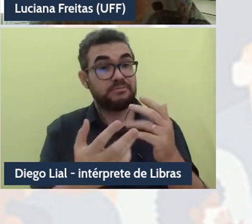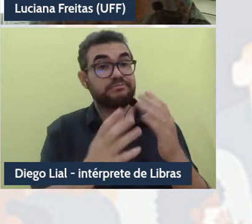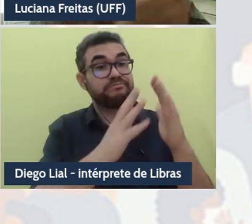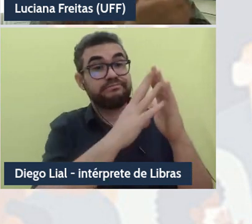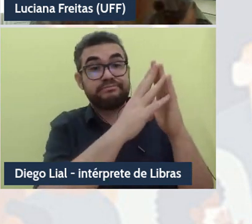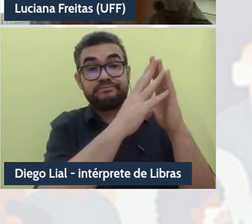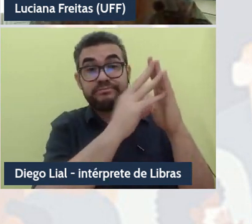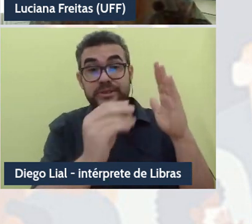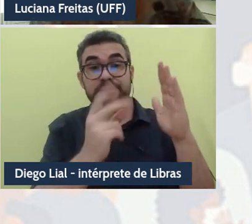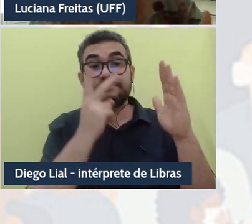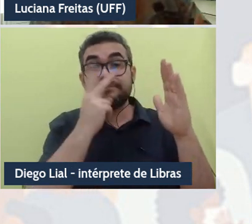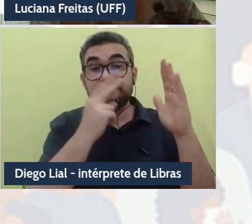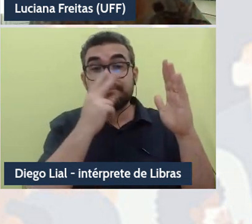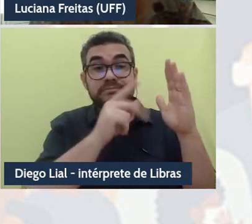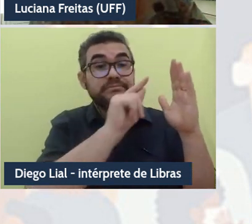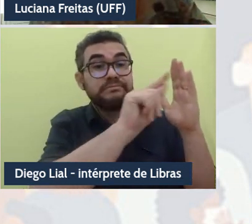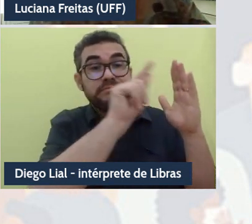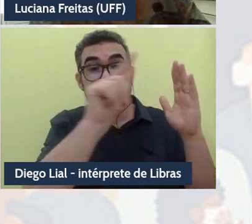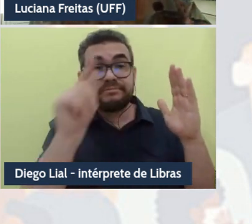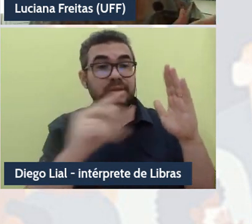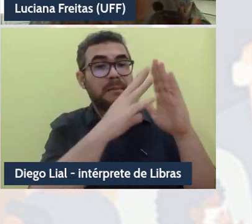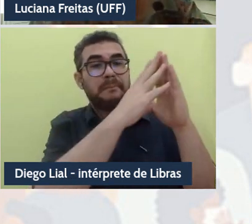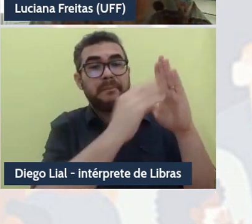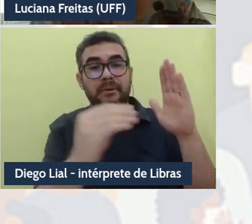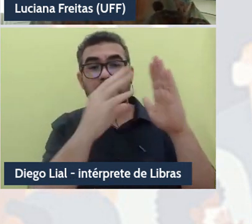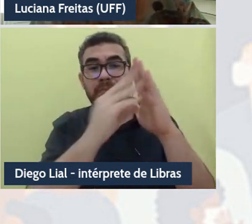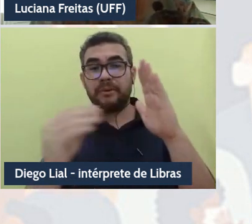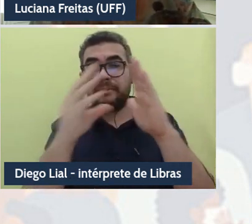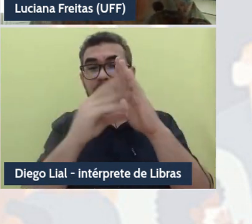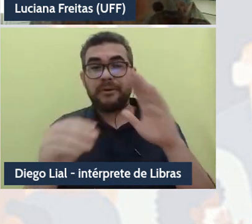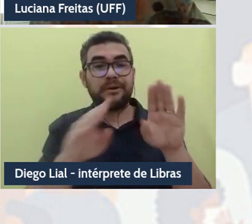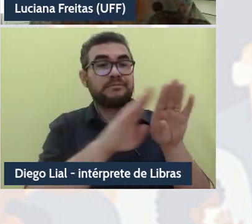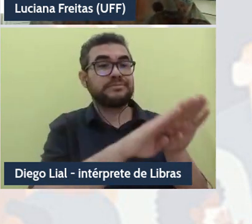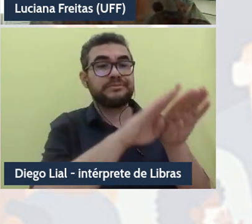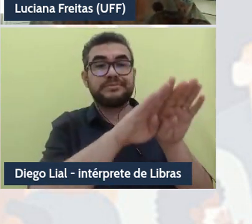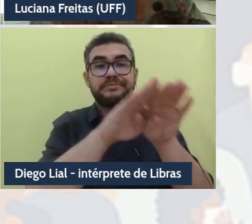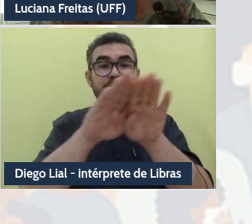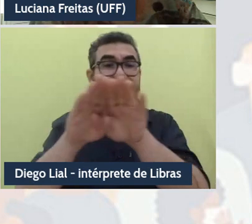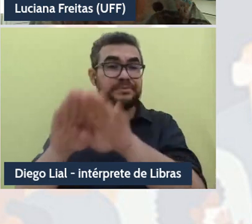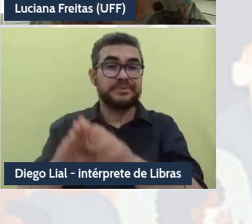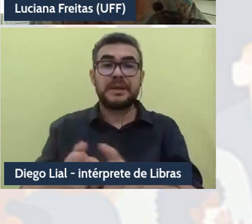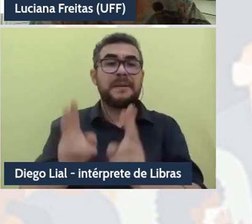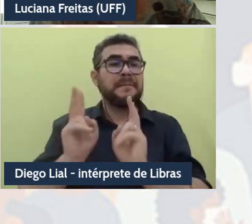mundo, pelas mesmas fundações e empresas de capital privado.